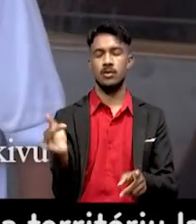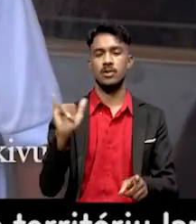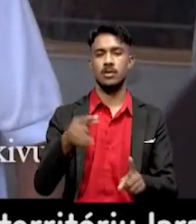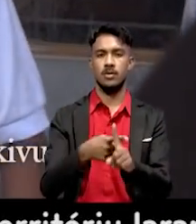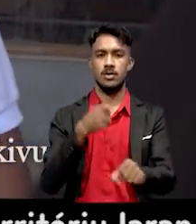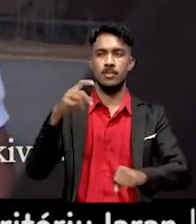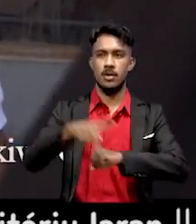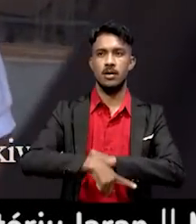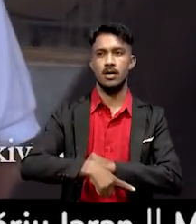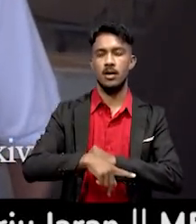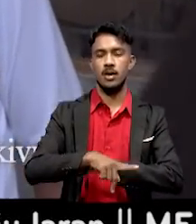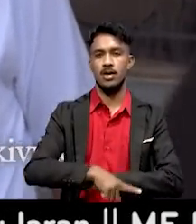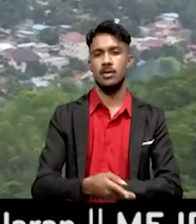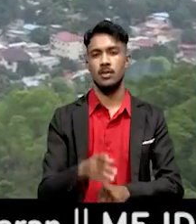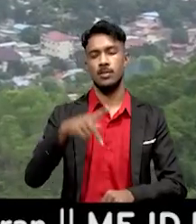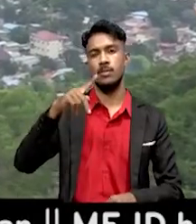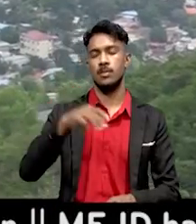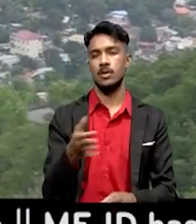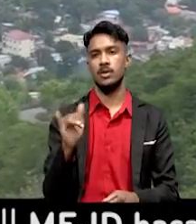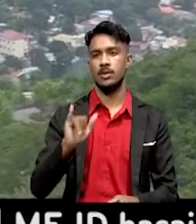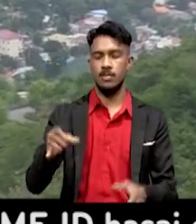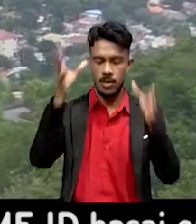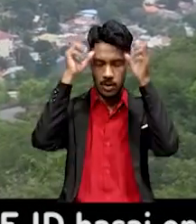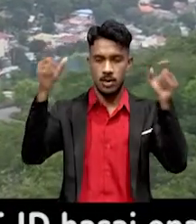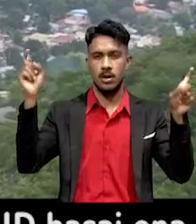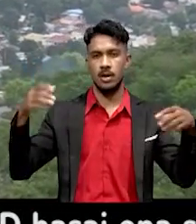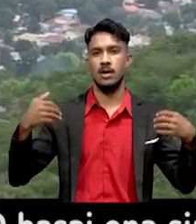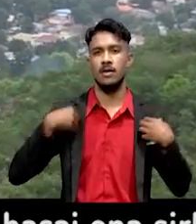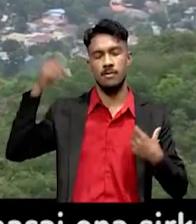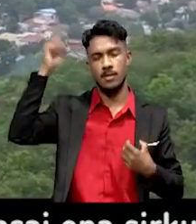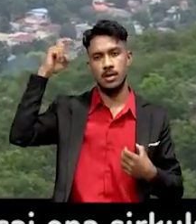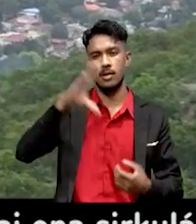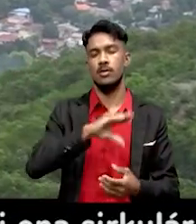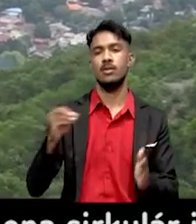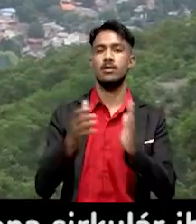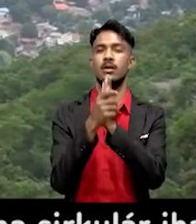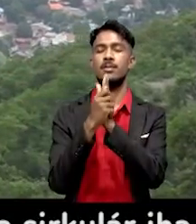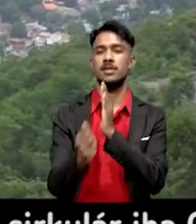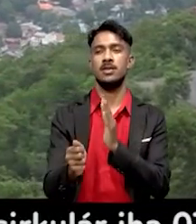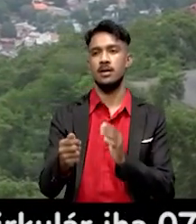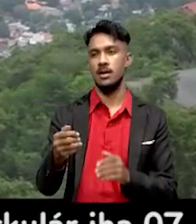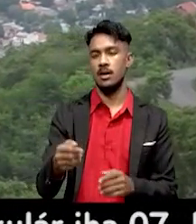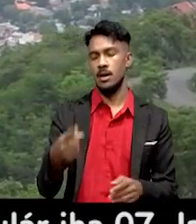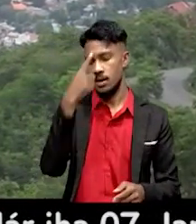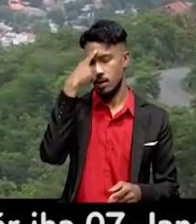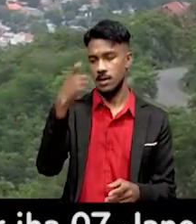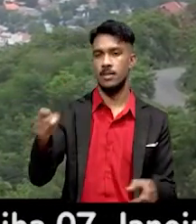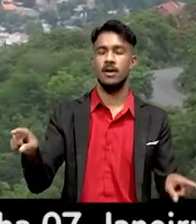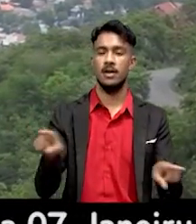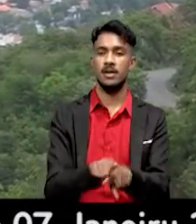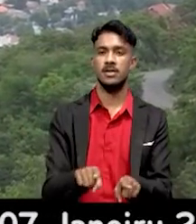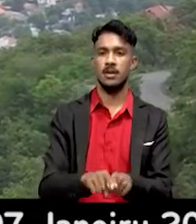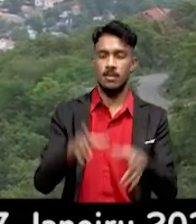independente narangkatak presidente República tem que ideal no ia capacidade Tambah sai Presidente Republika,